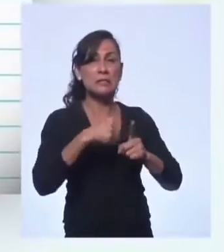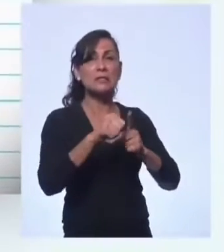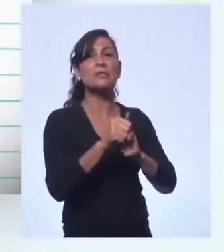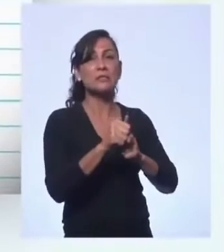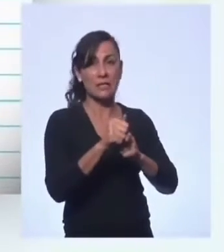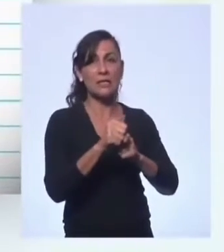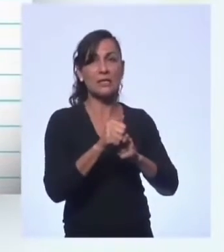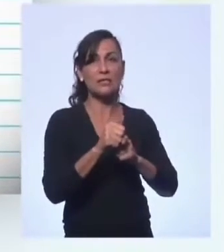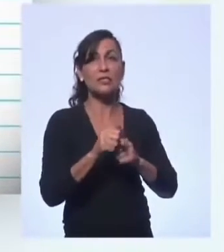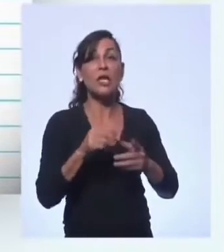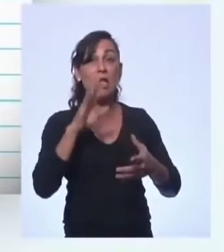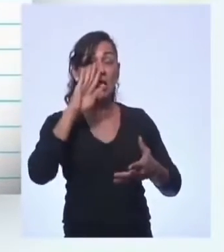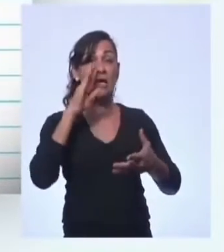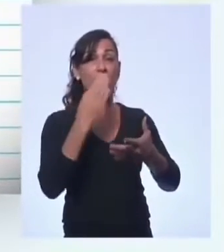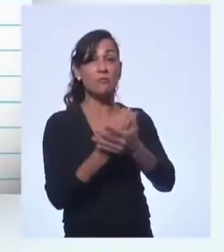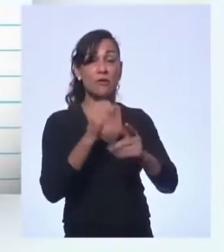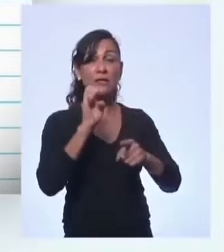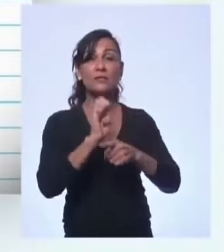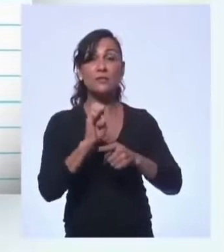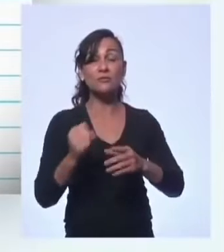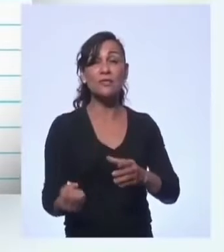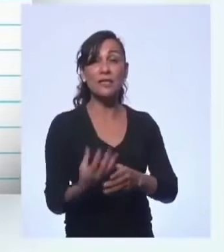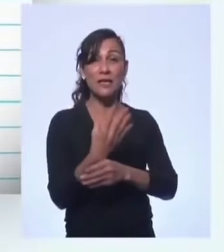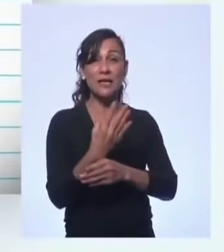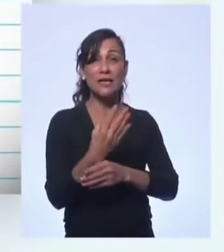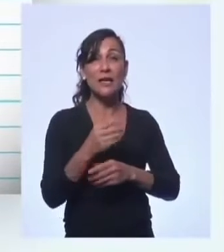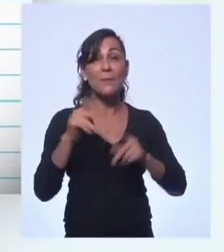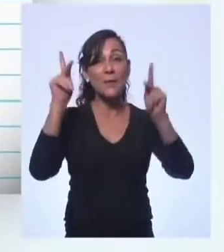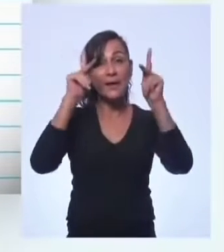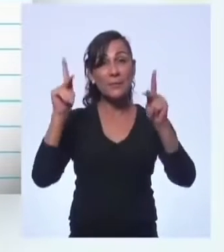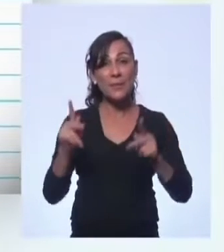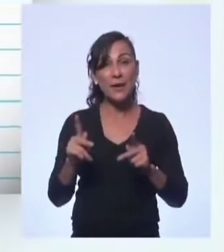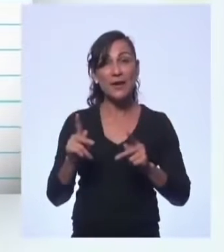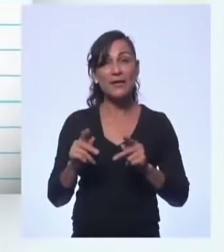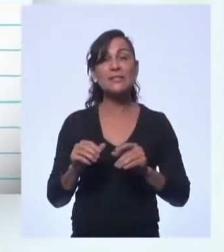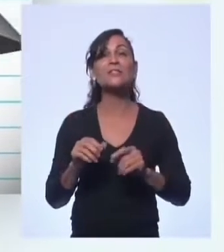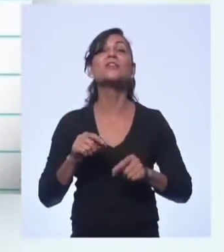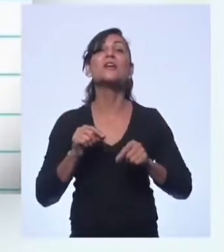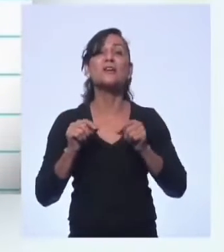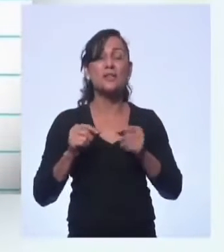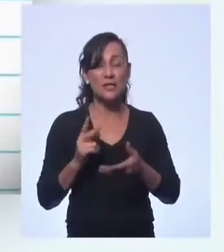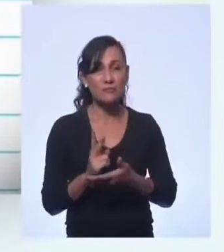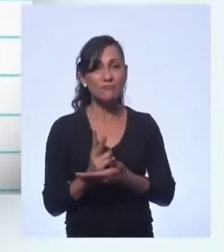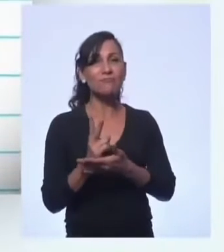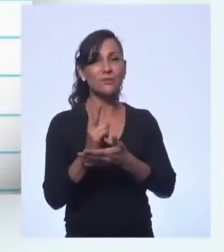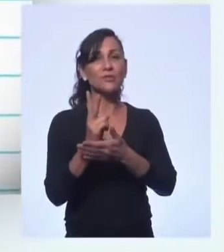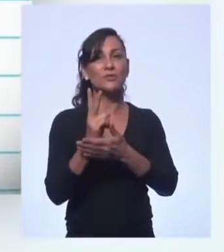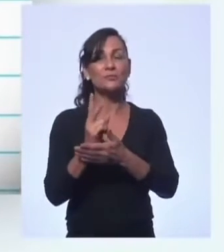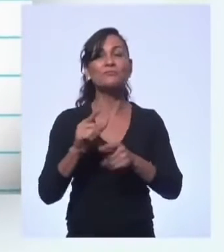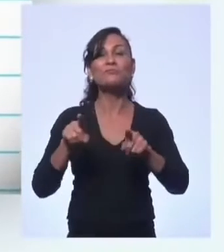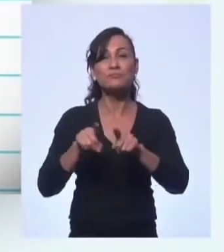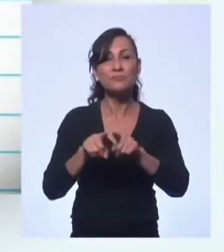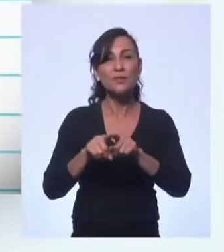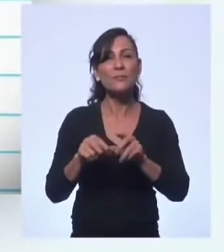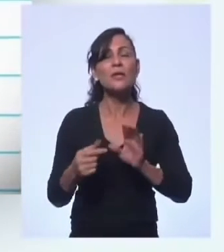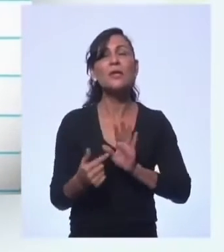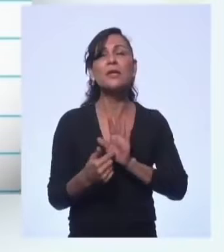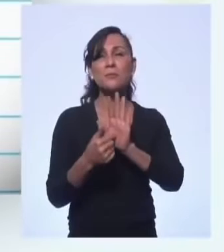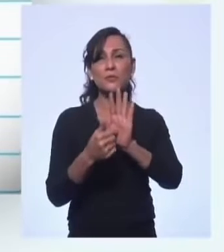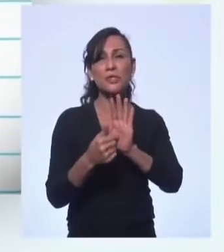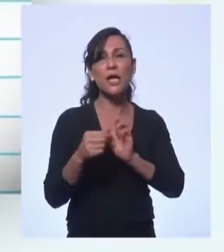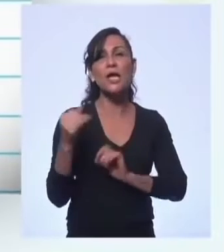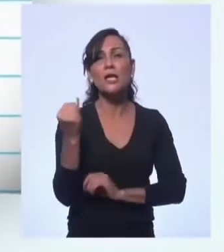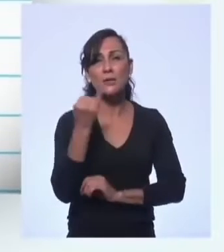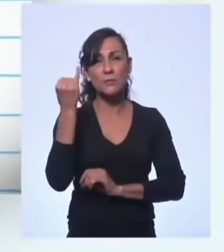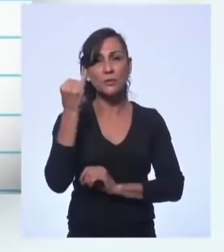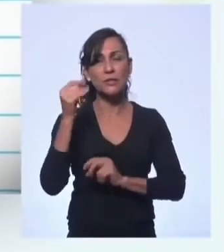confiança desta no Estado, criando assim condições para a paz sustentável. Além do mais, é preciso salientar que a paz deve